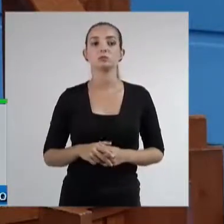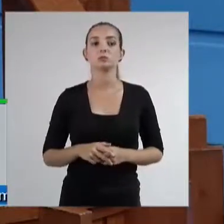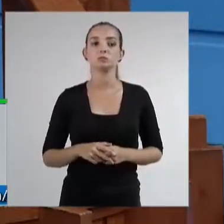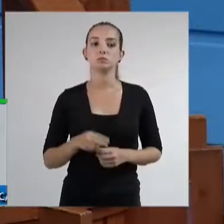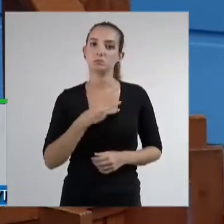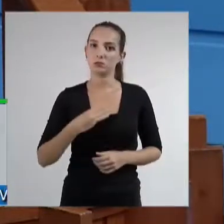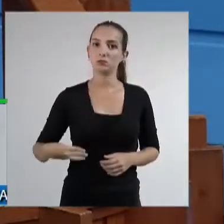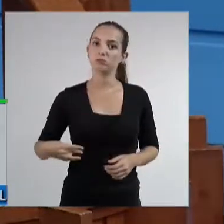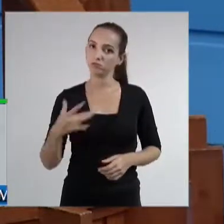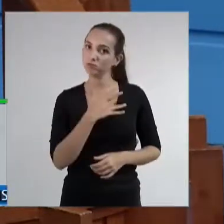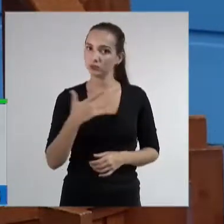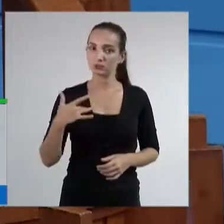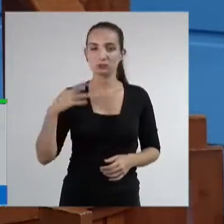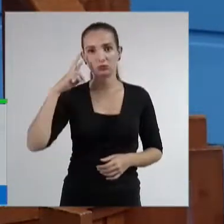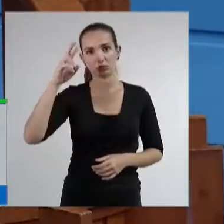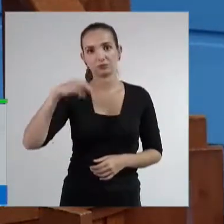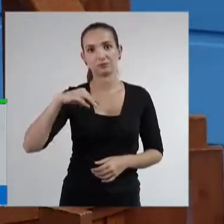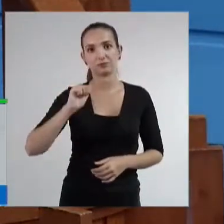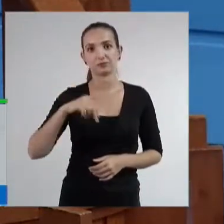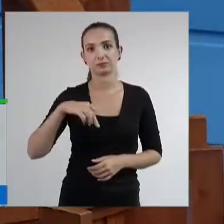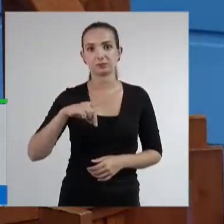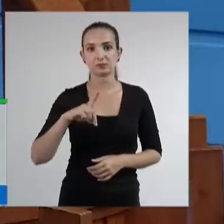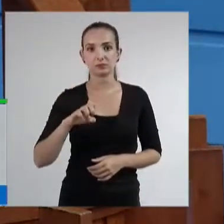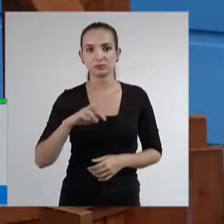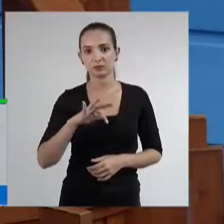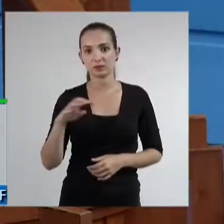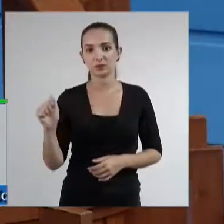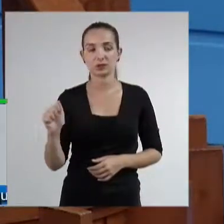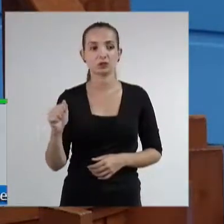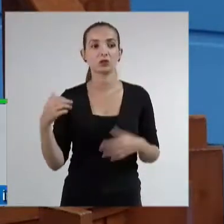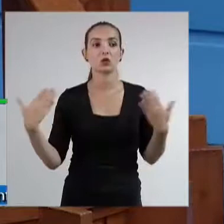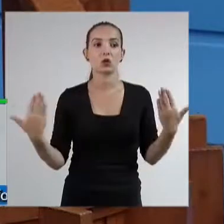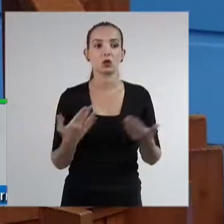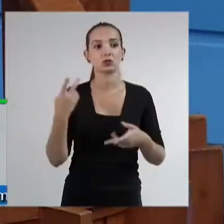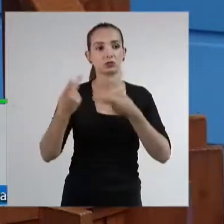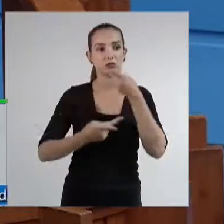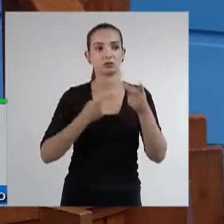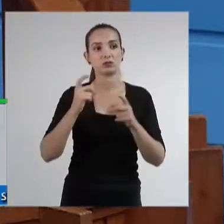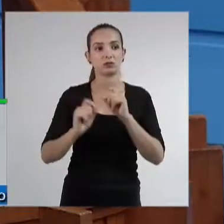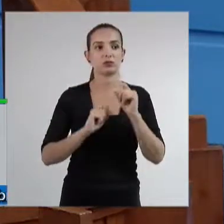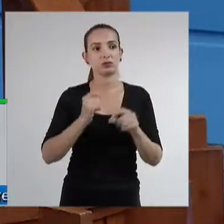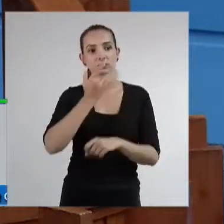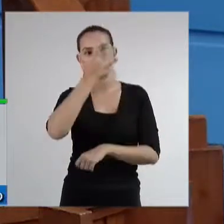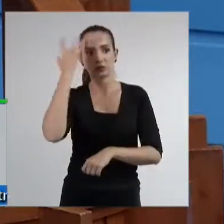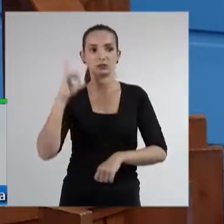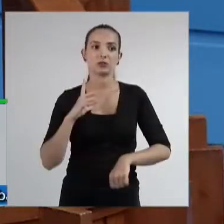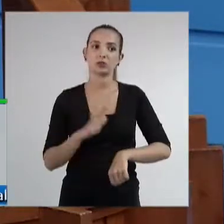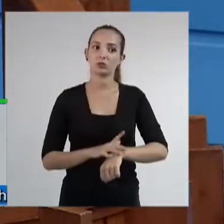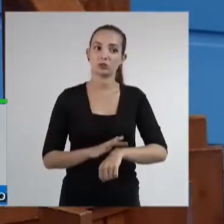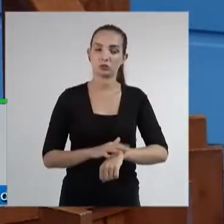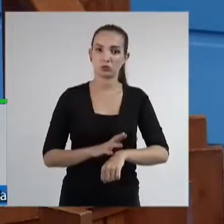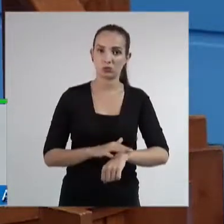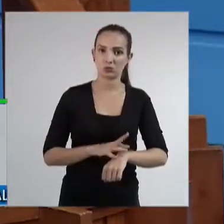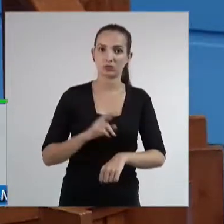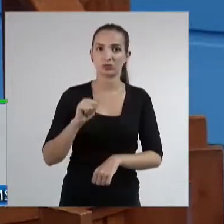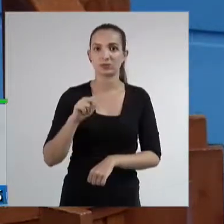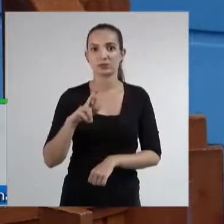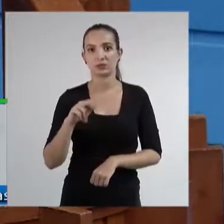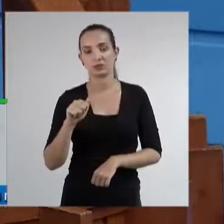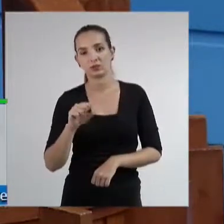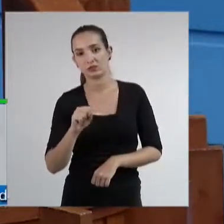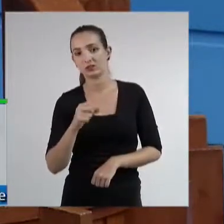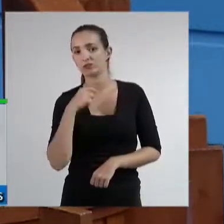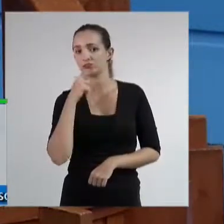Esse Programa Nacional de Doenças Raras vem preencher uma lacuna existente hoje. As pessoas que têm doenças raras não têm condições de pagar